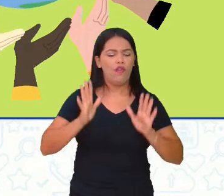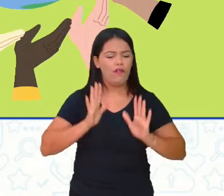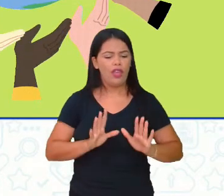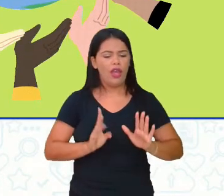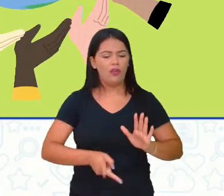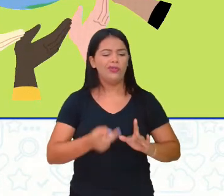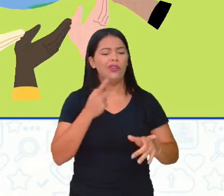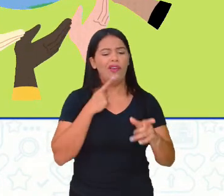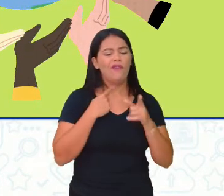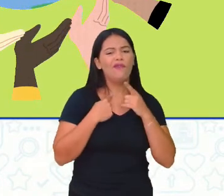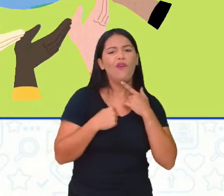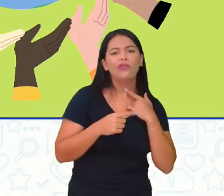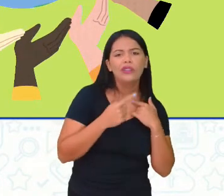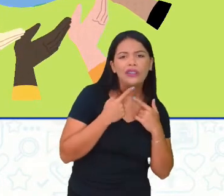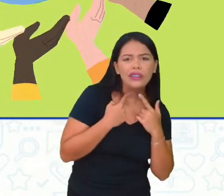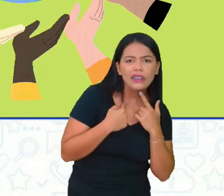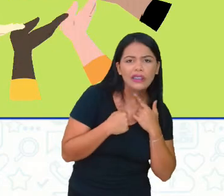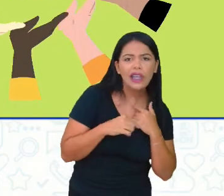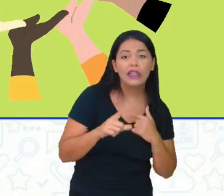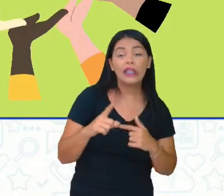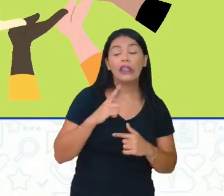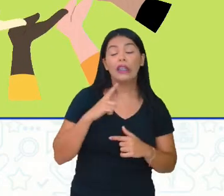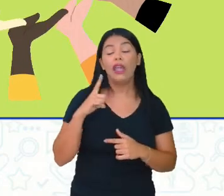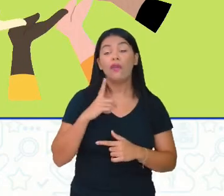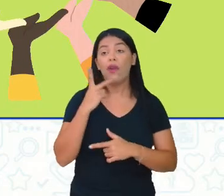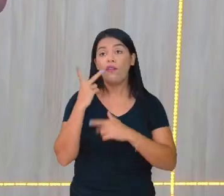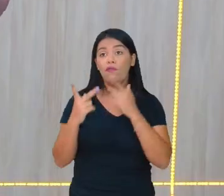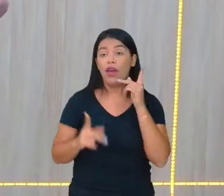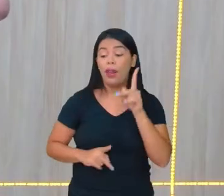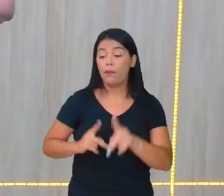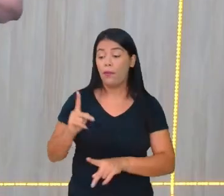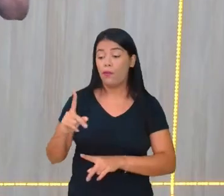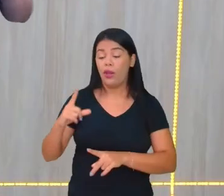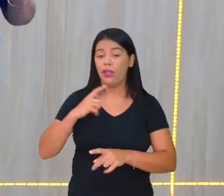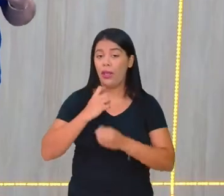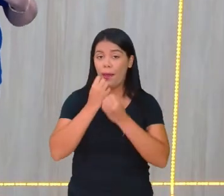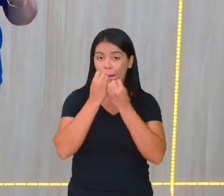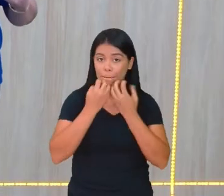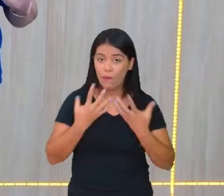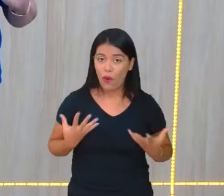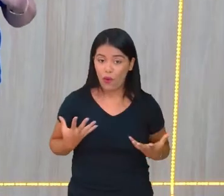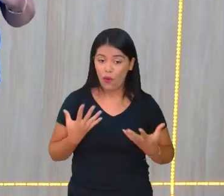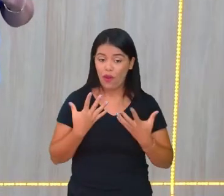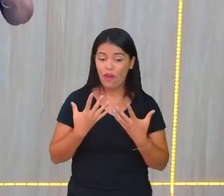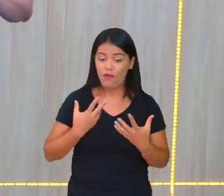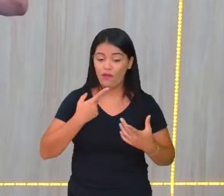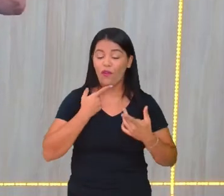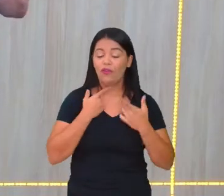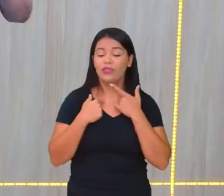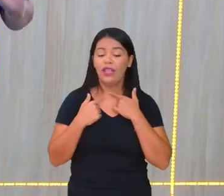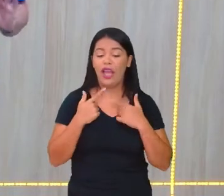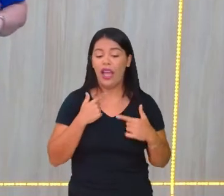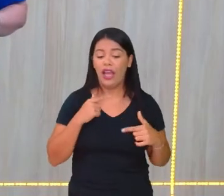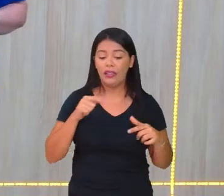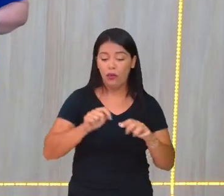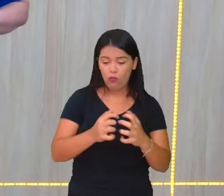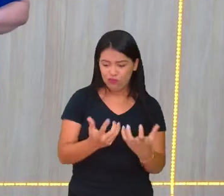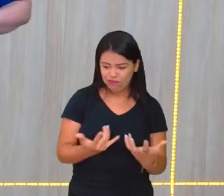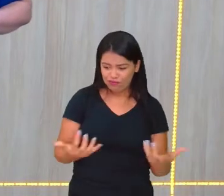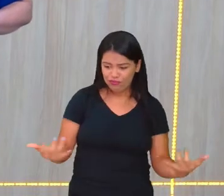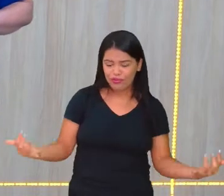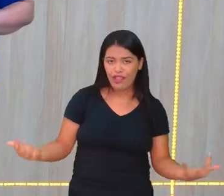um ditado popular que dizem assim, né, de boas intenções o inferno está cheio, né? Não sei se vocês já ouviram